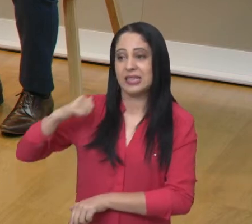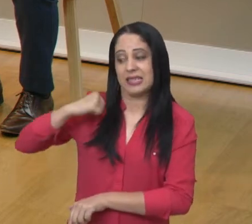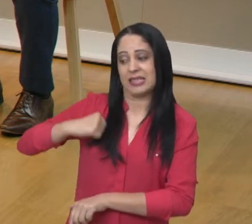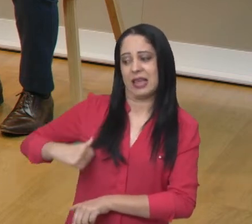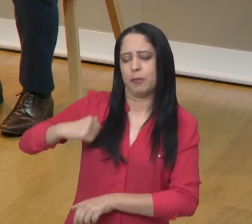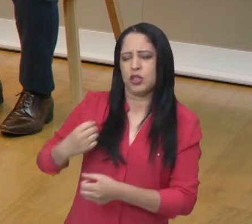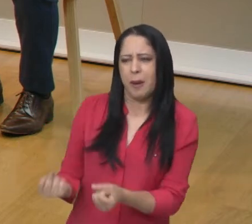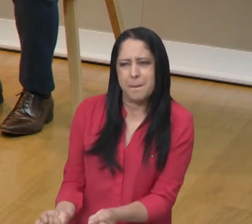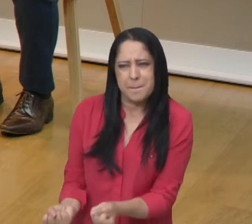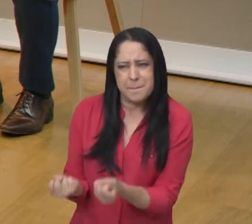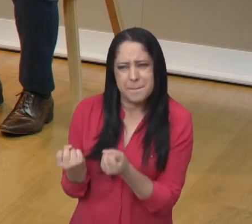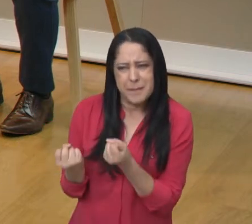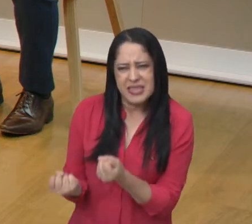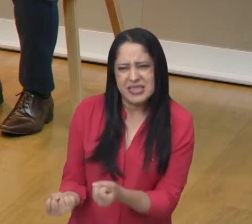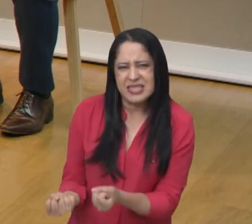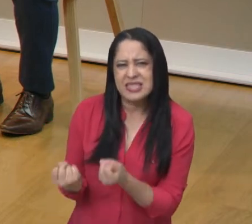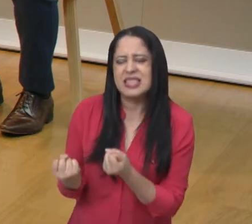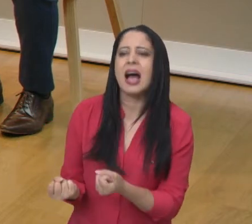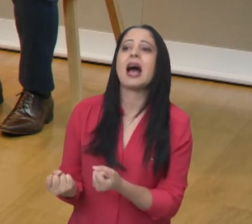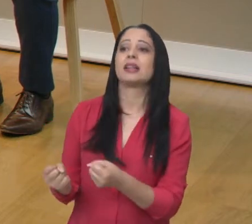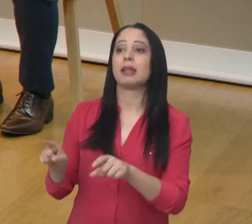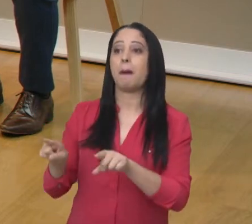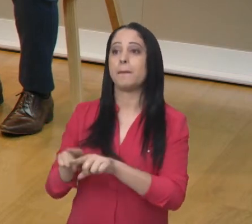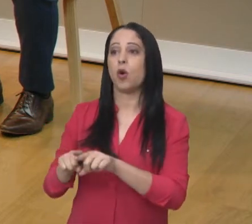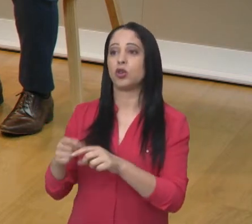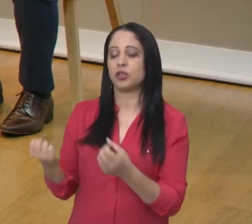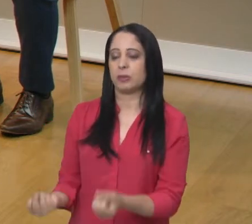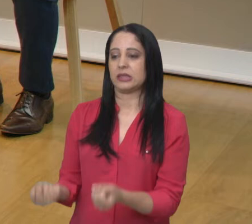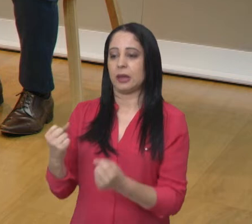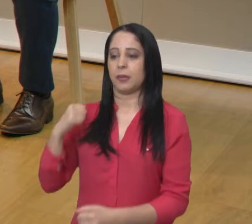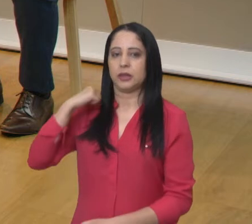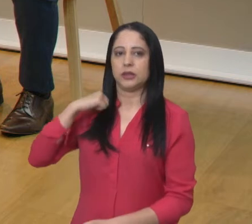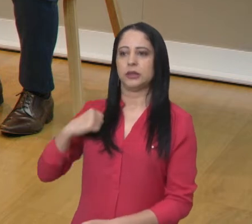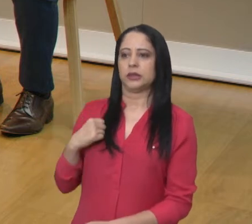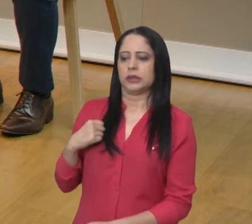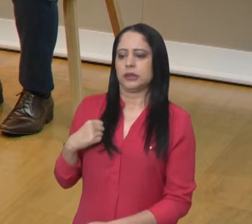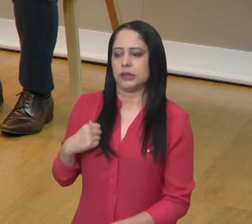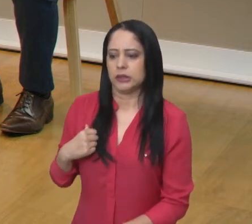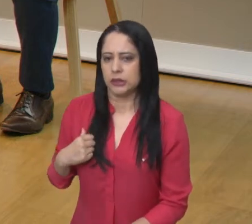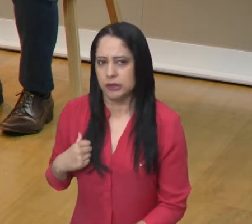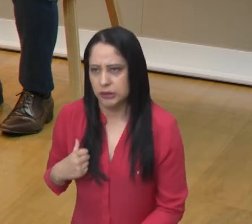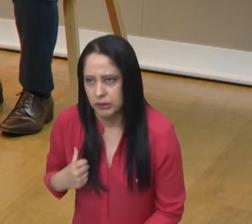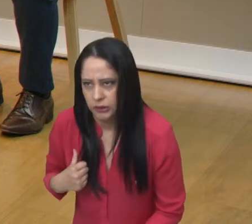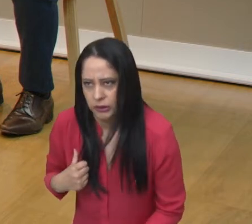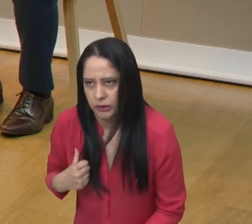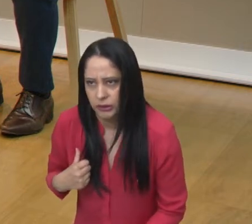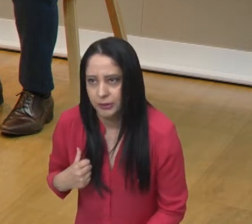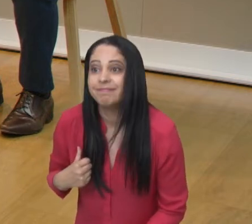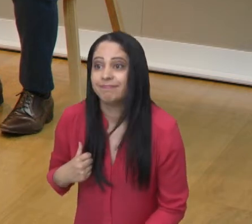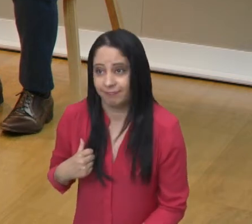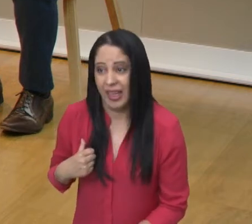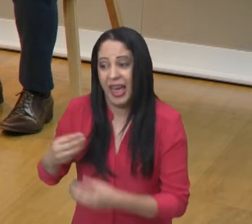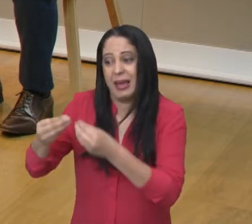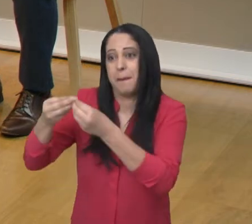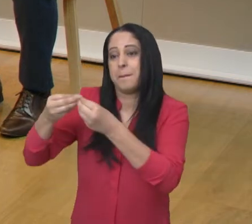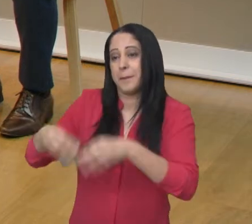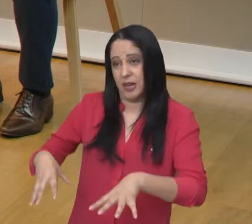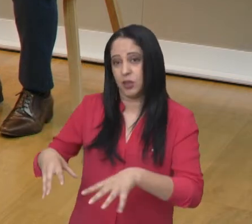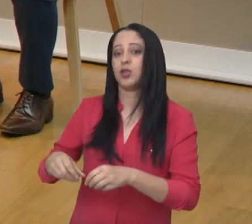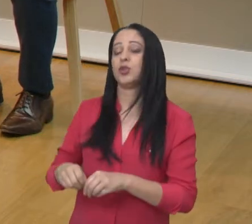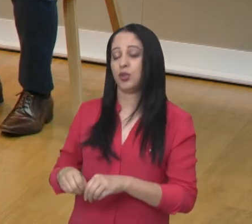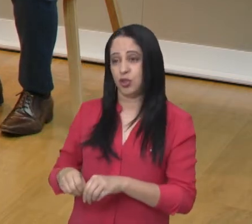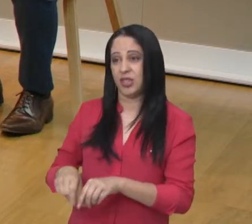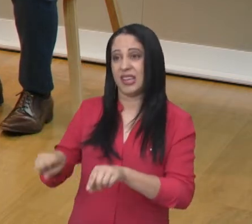muito pesada pode forçar a criança a inclinar o tronco para frente, causando a contratura da musculatura das costas e até sobrecarregando